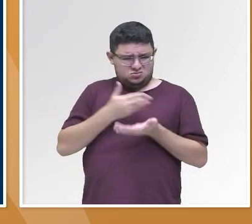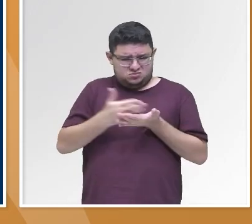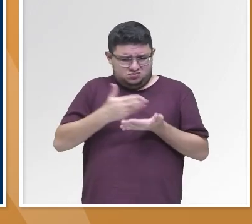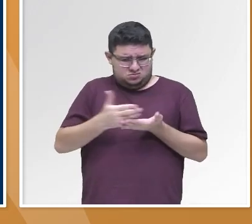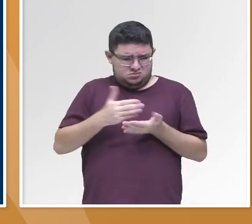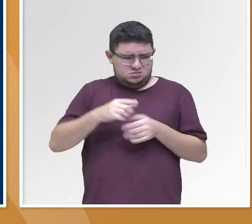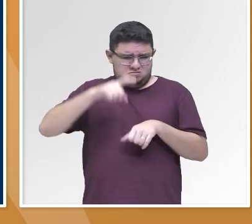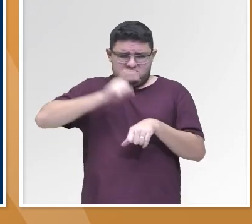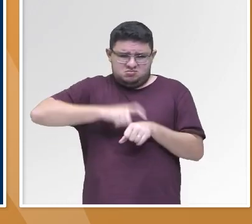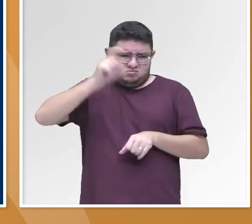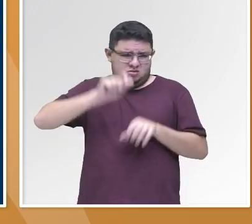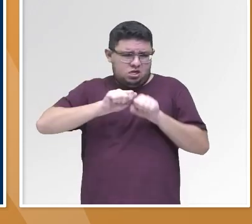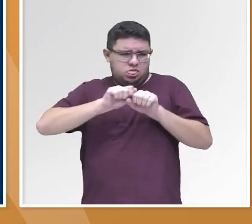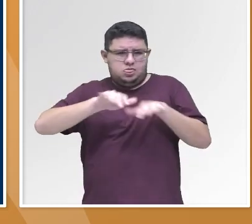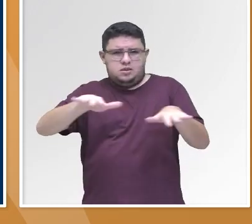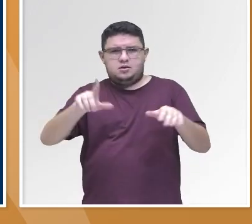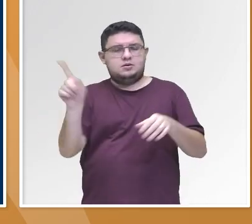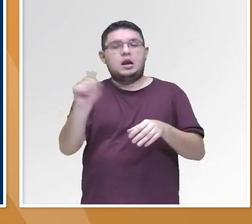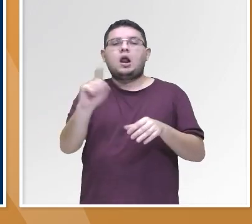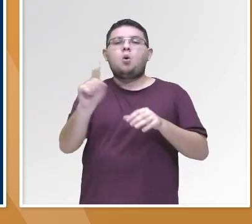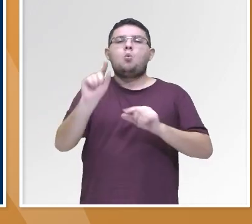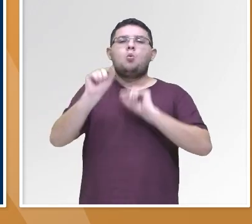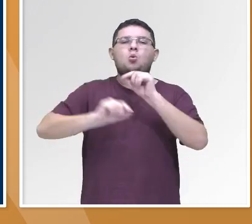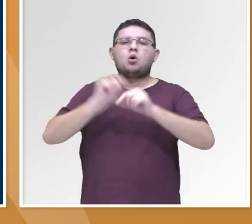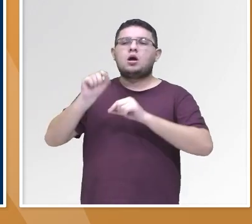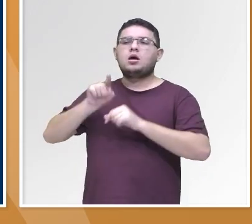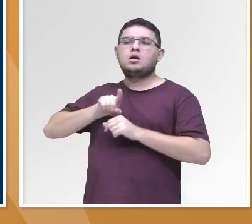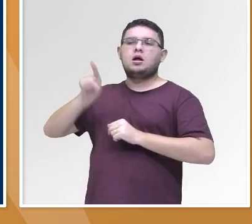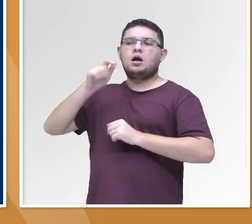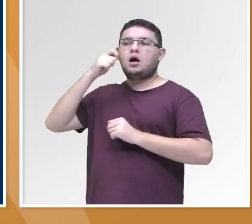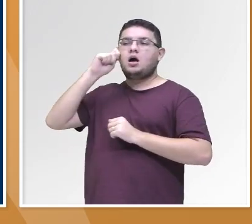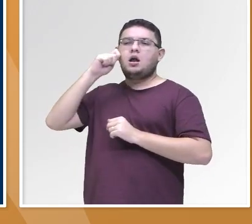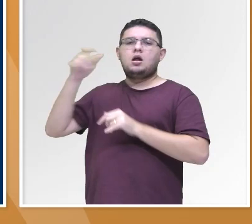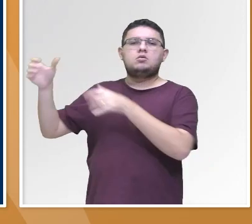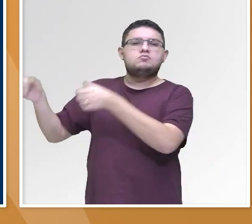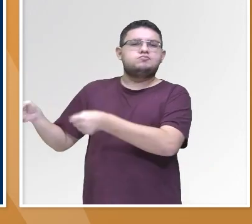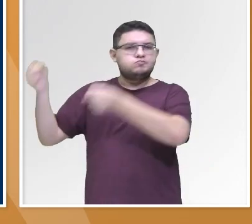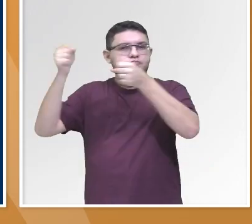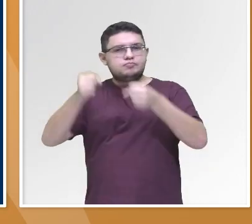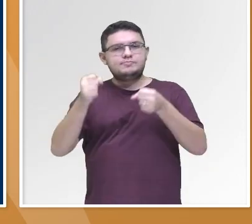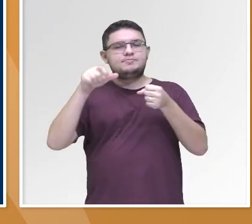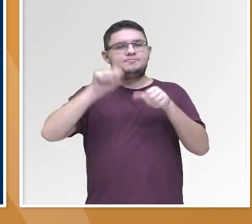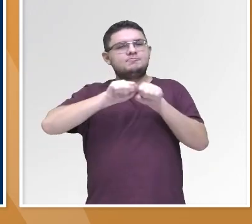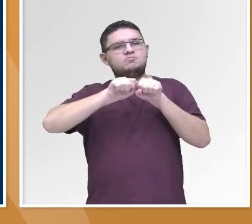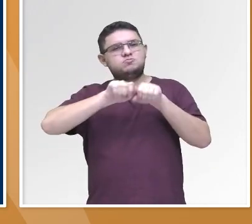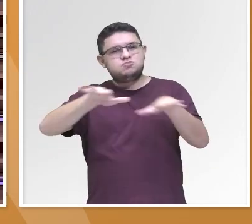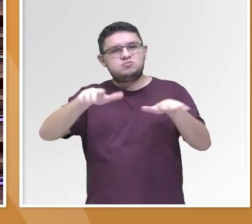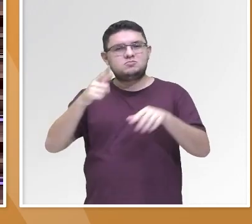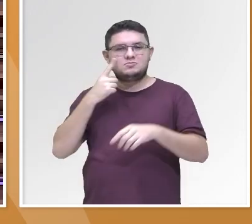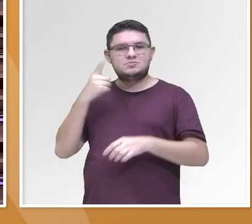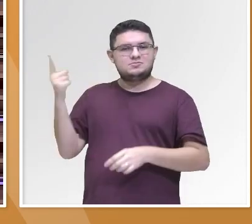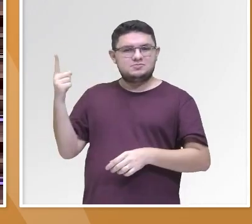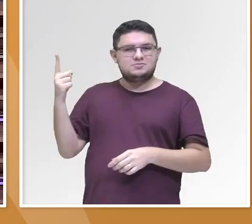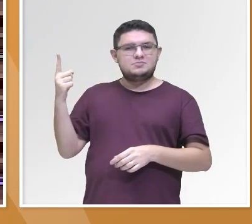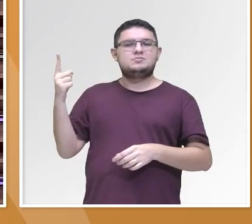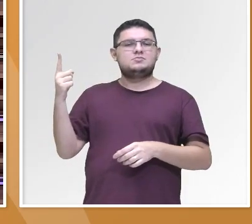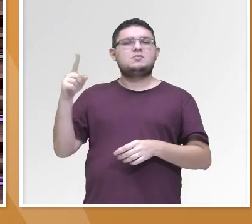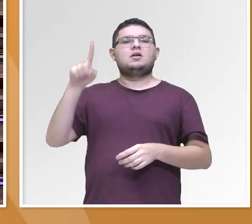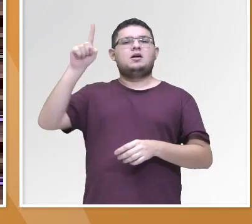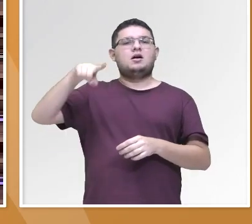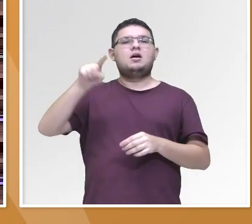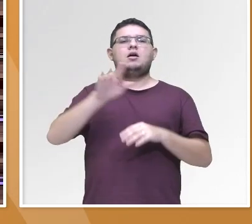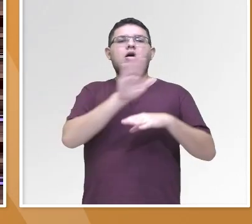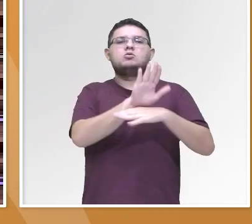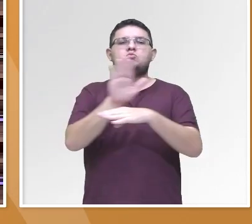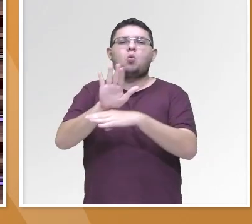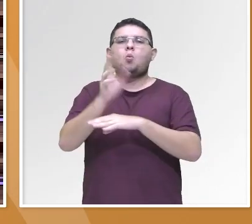do nada? Não, eles foram trazidos, são contribuições, tá, dos africanos que foram trazidos para o